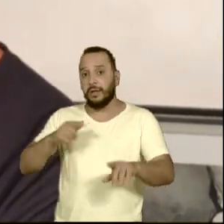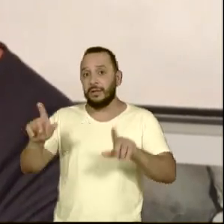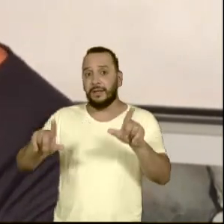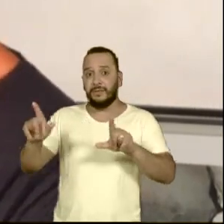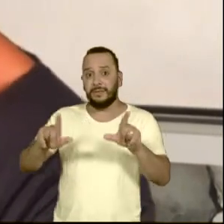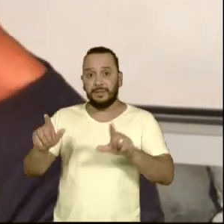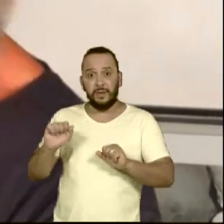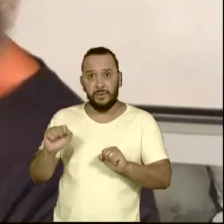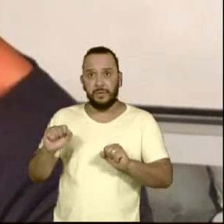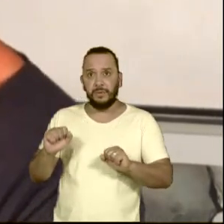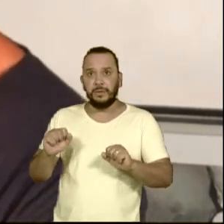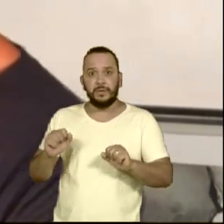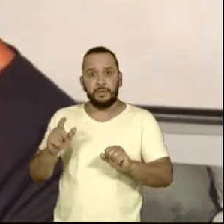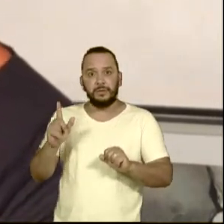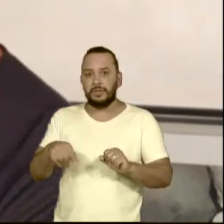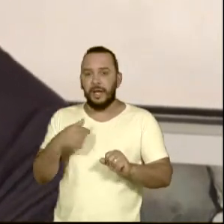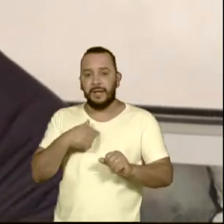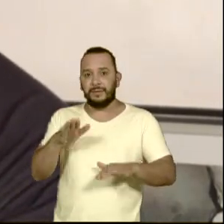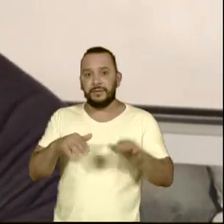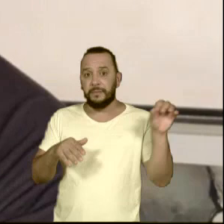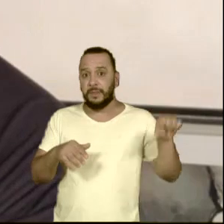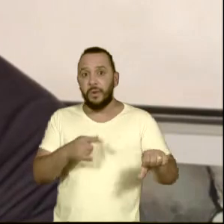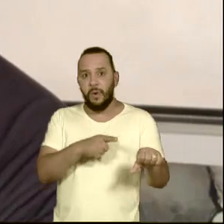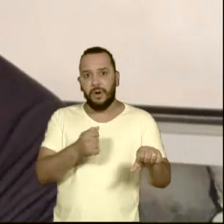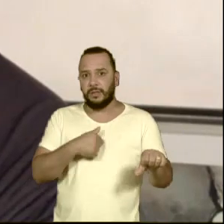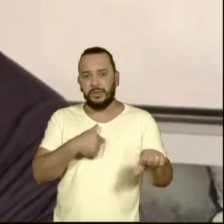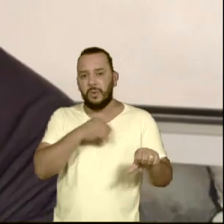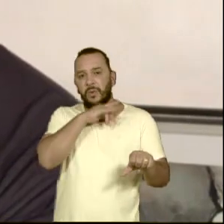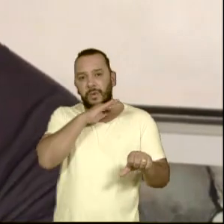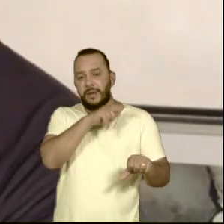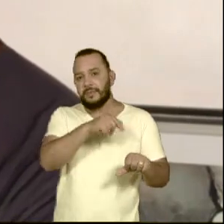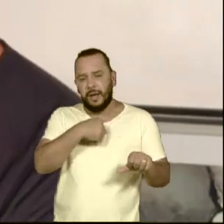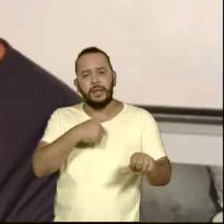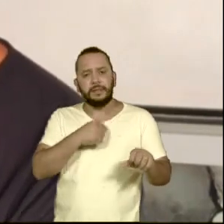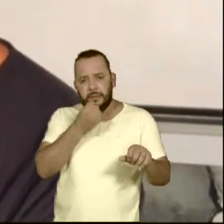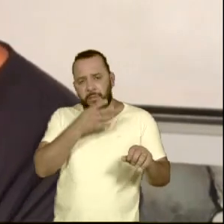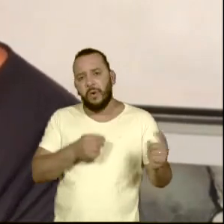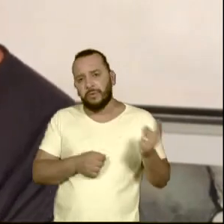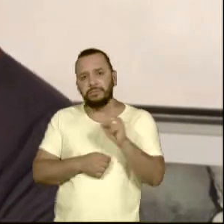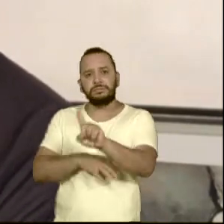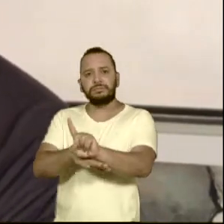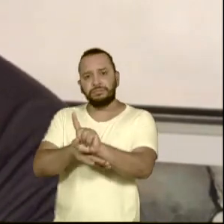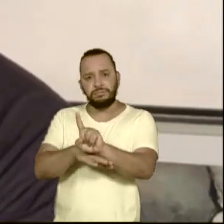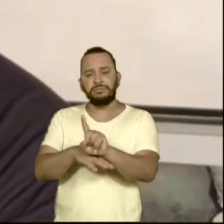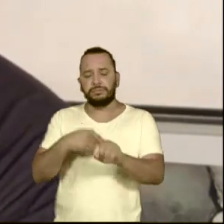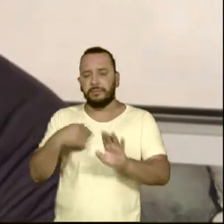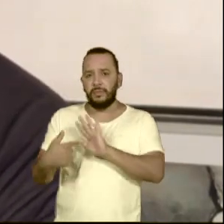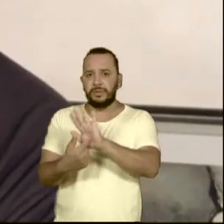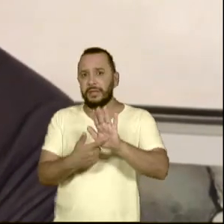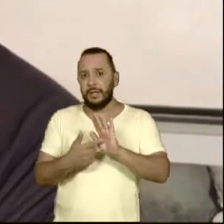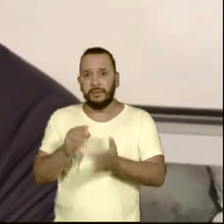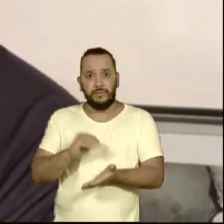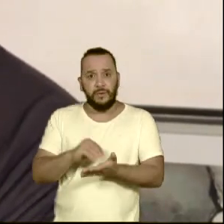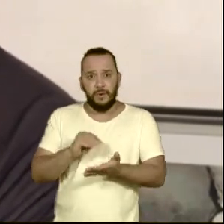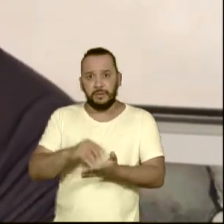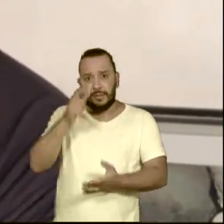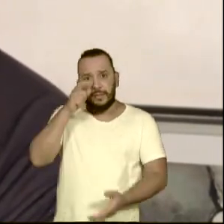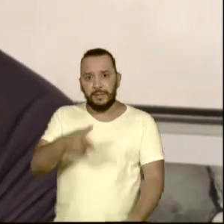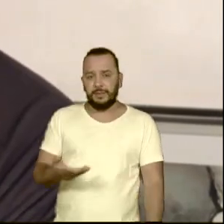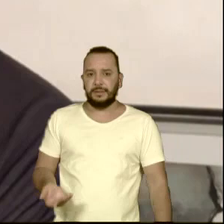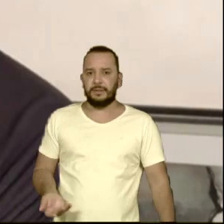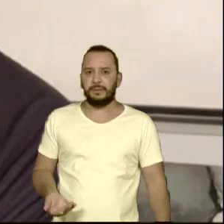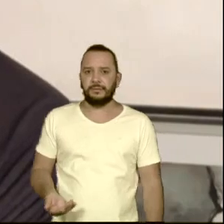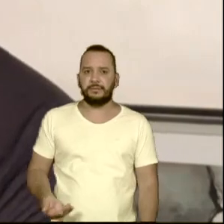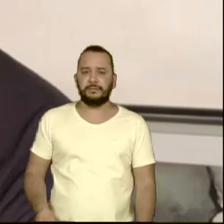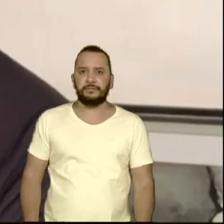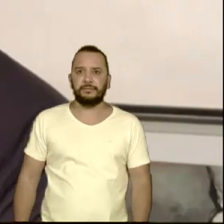que não tem nenhum, o pior que aparecer já é melhor do que qualquer um. então o buraco é muito mais embaixo. Falta interesse. Quando a gente fala